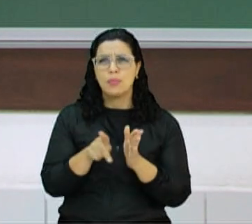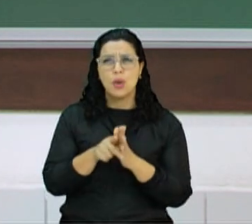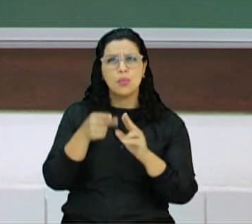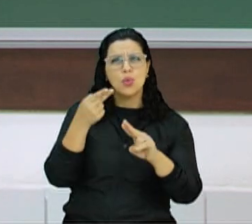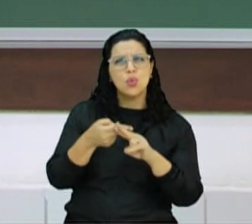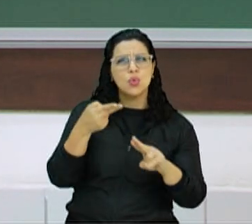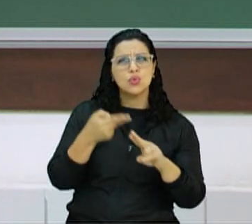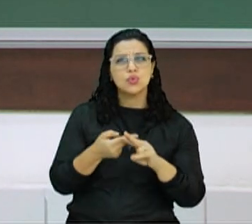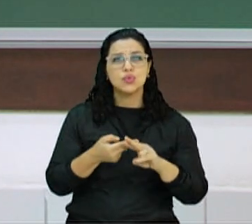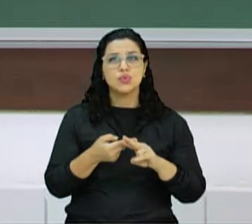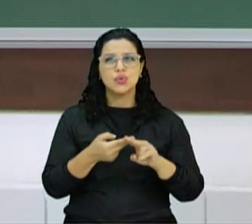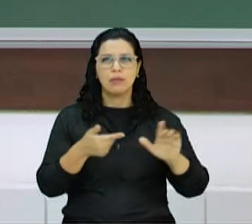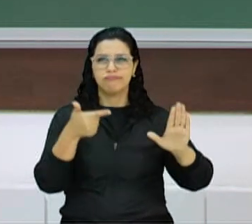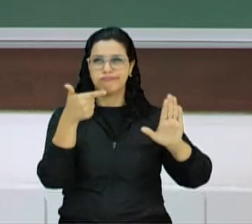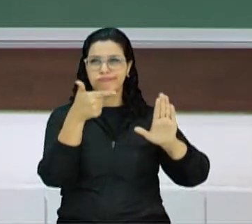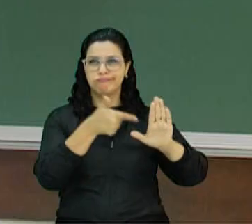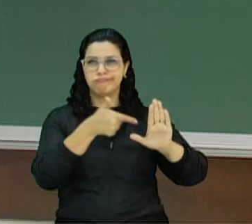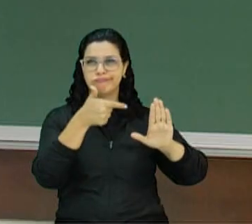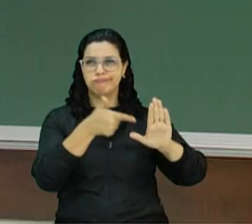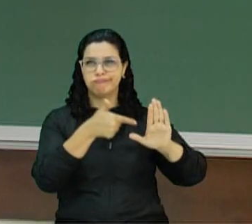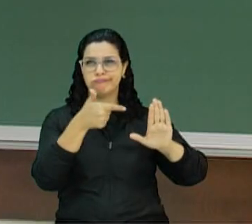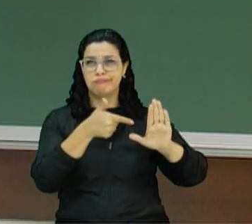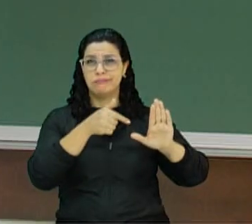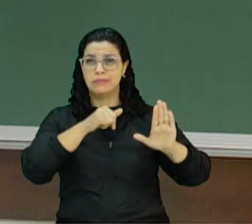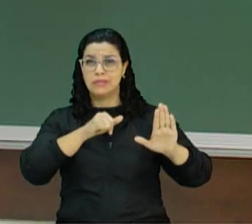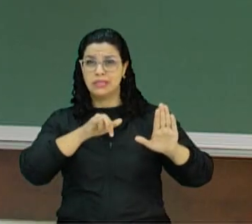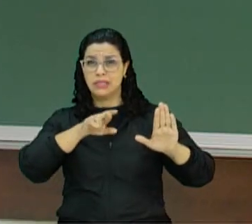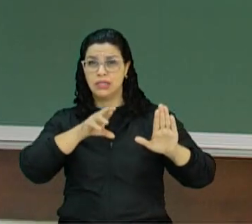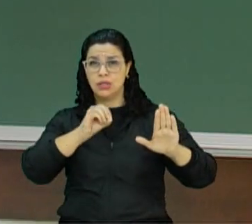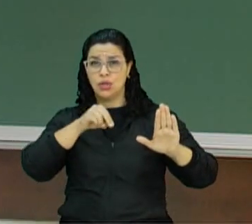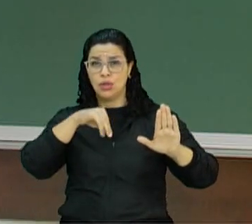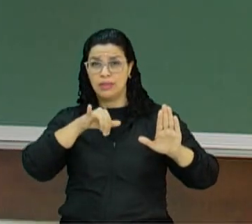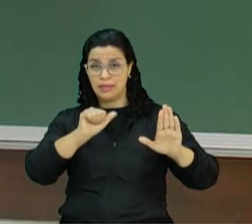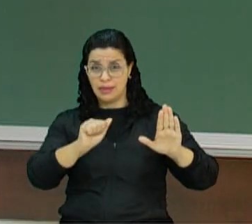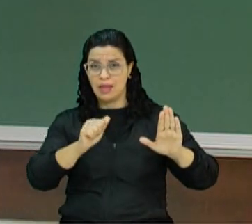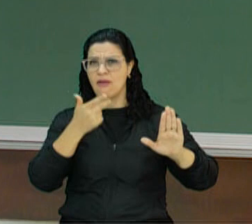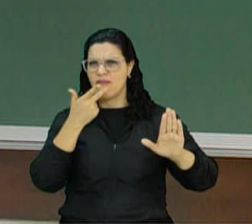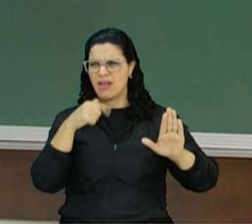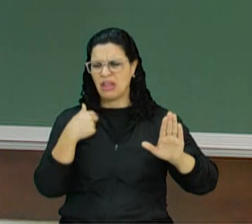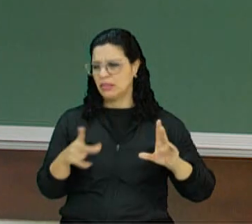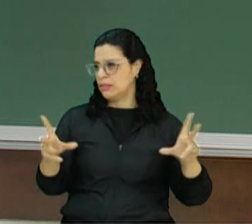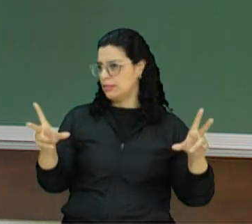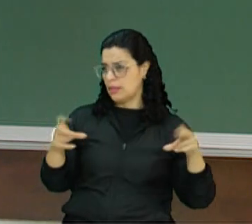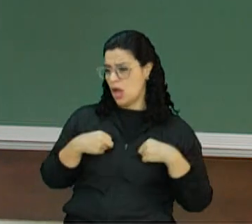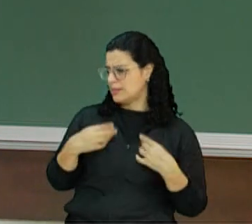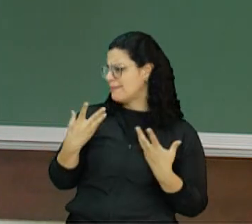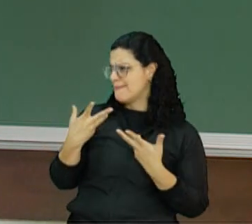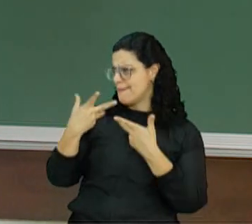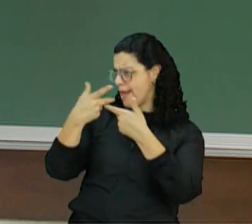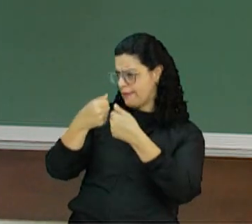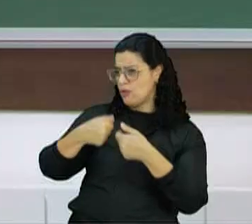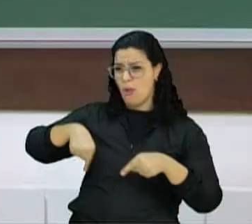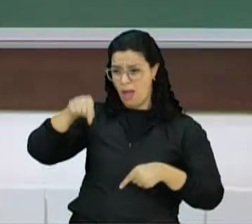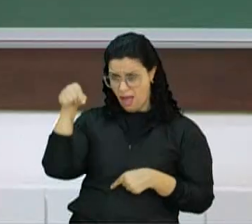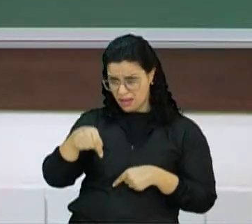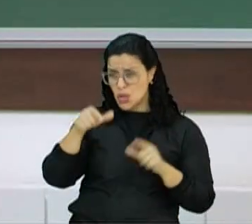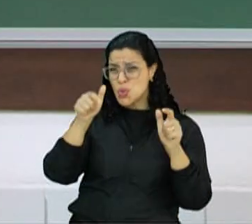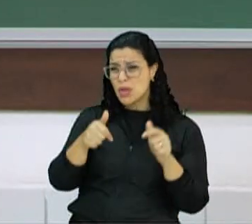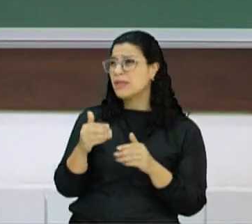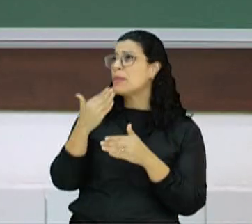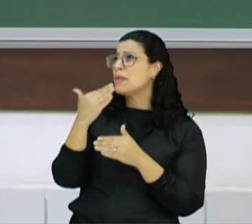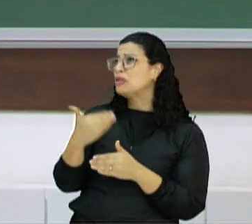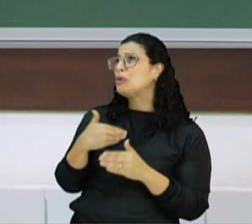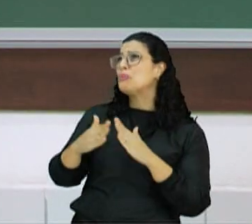da ironia. Ela está sendo irônica, né? Quando ela diz, nossa, fabuloso, fabuloso, me implora para o